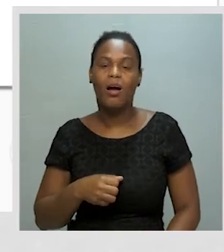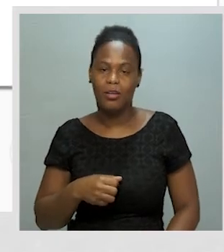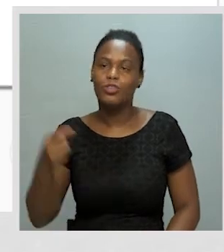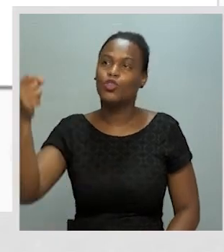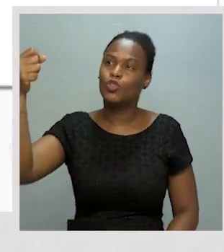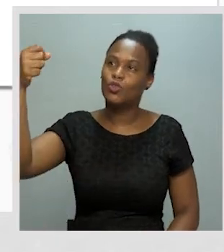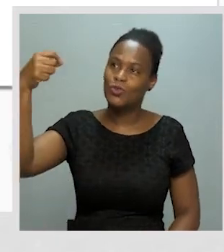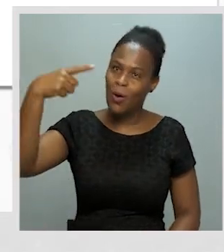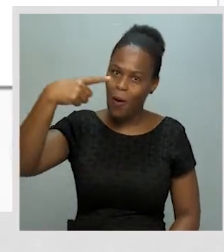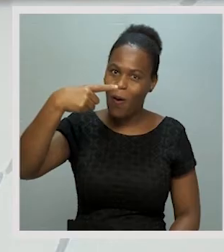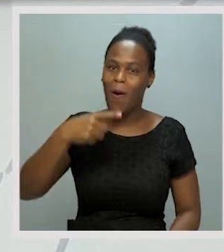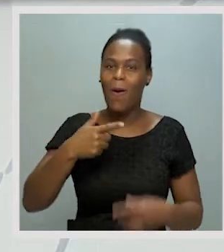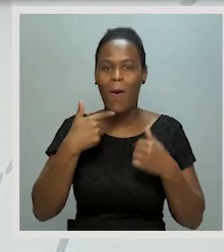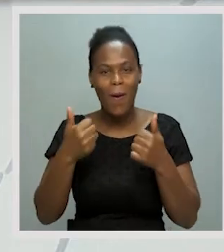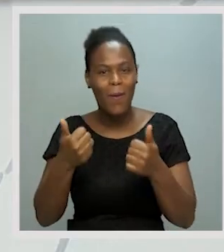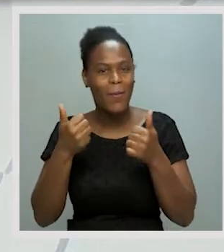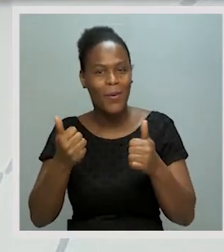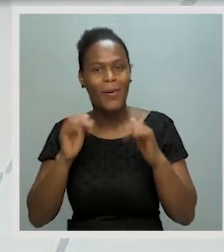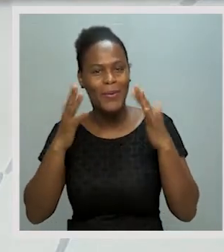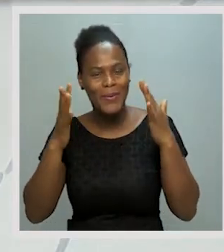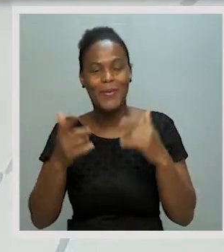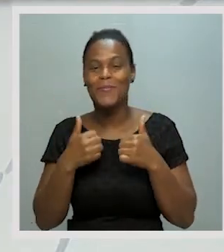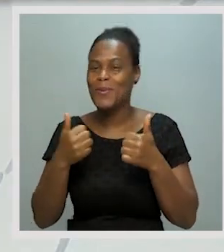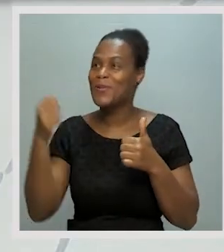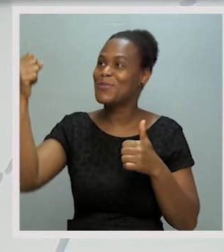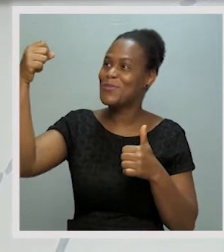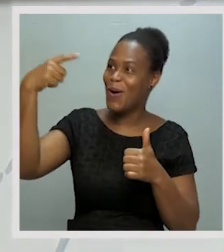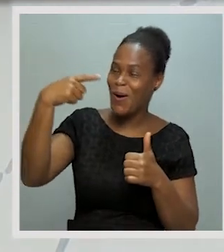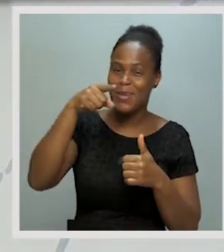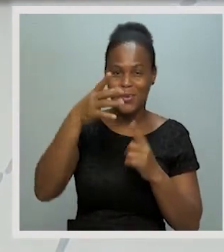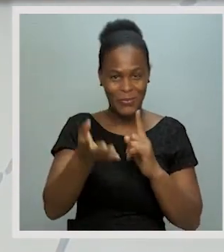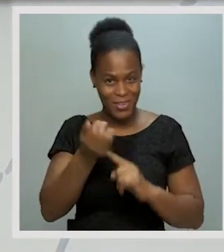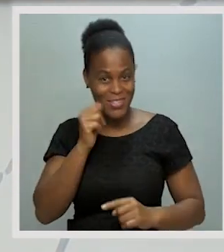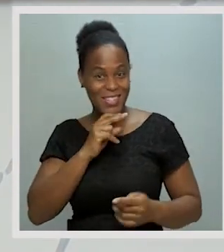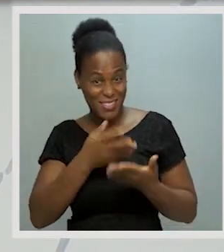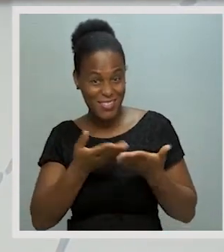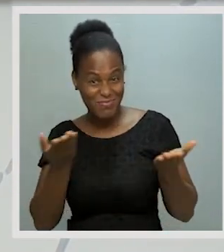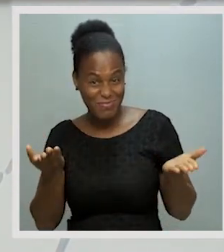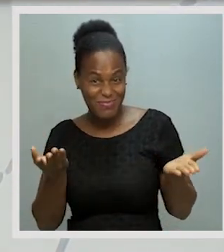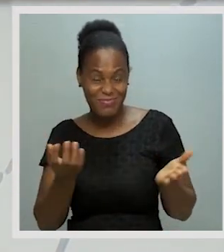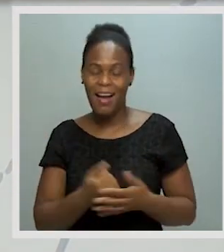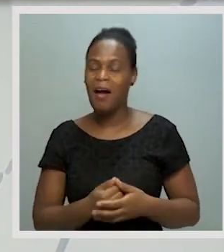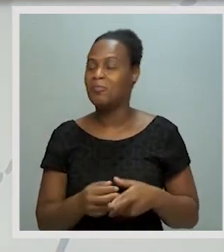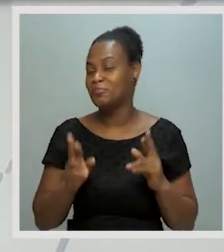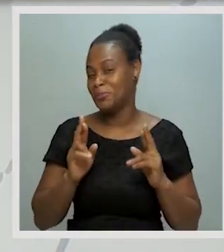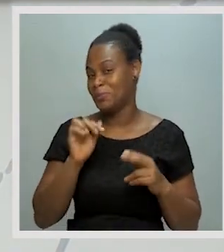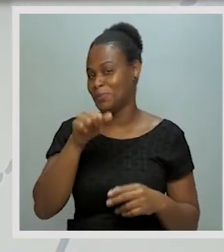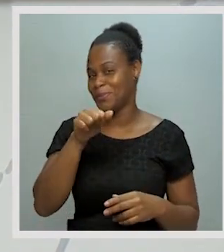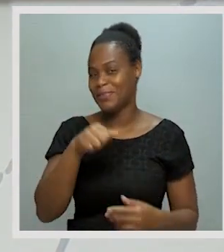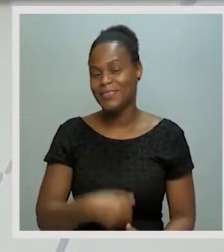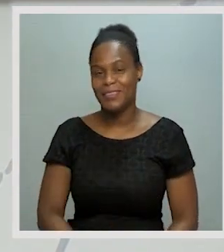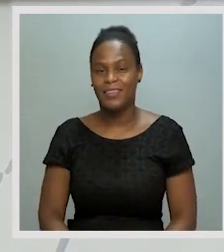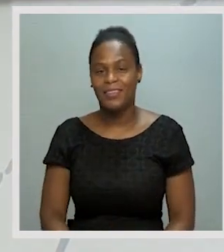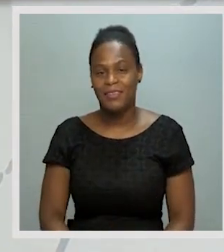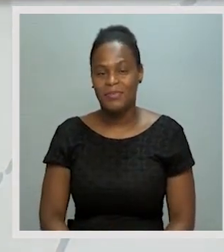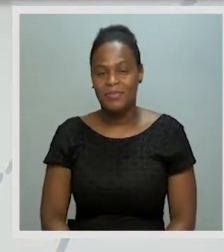O sol. Muito bem. O sol. Vocês conseguiram chegar na resposta? Espero que sim.